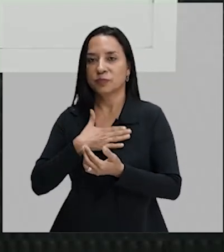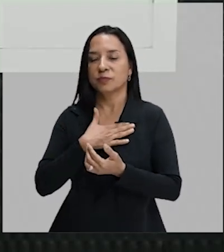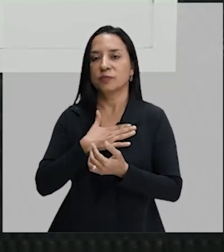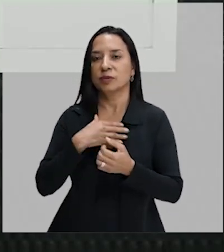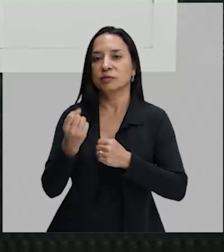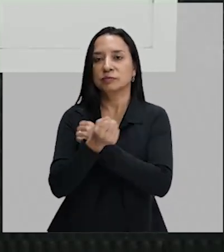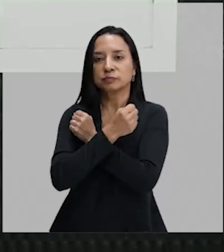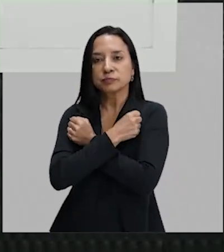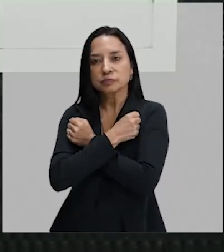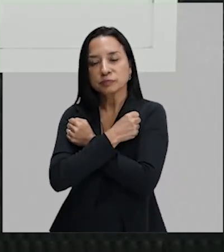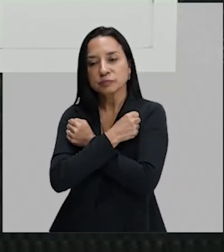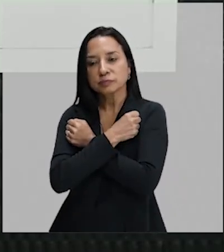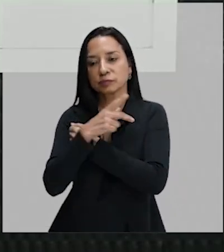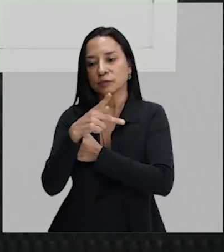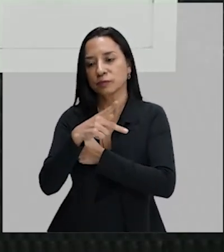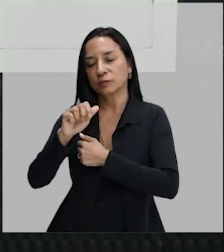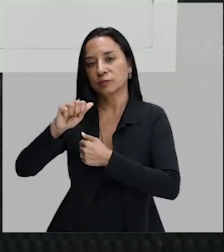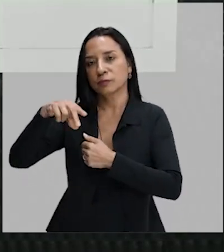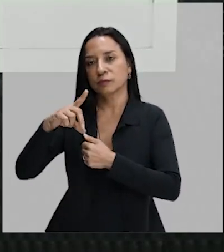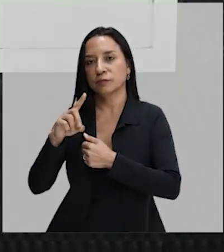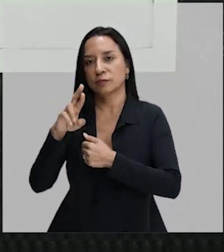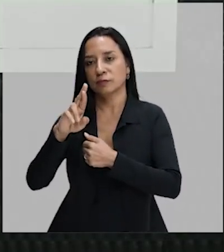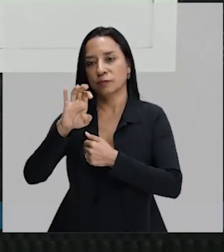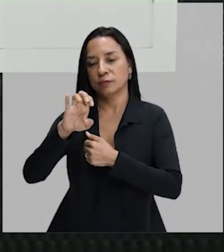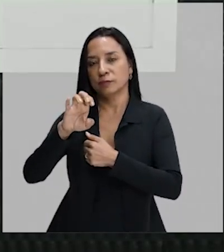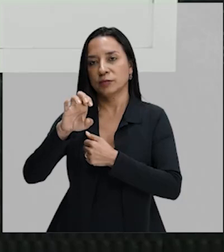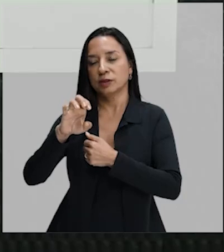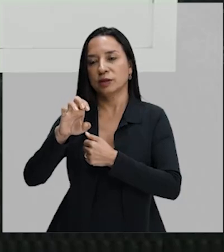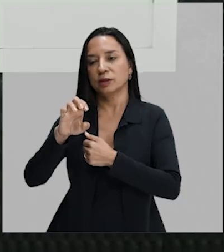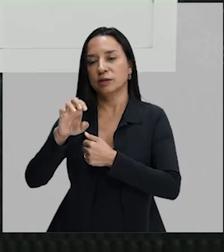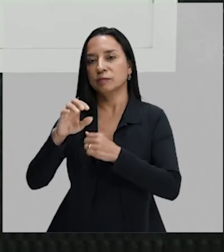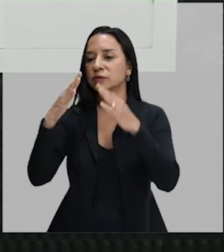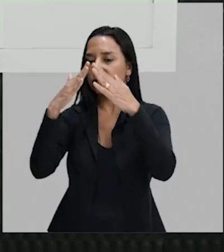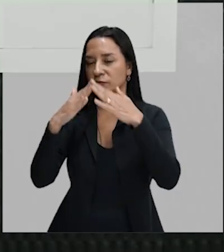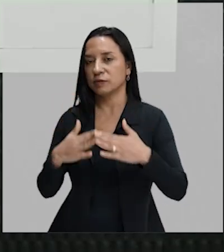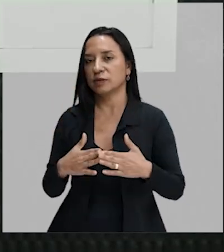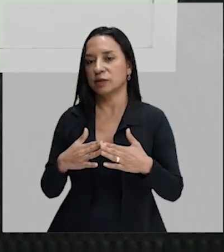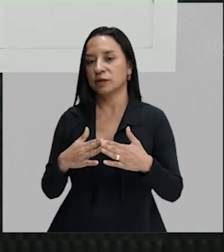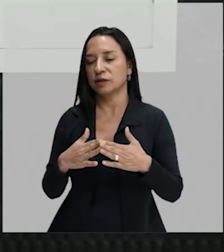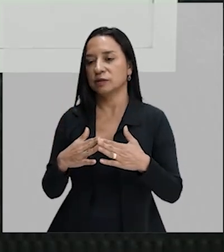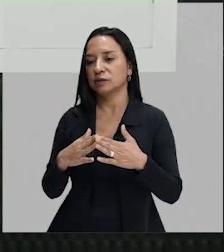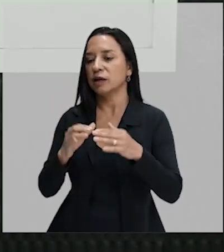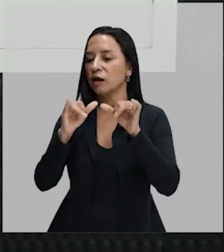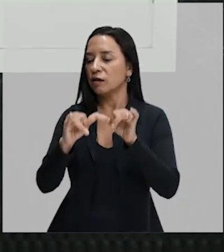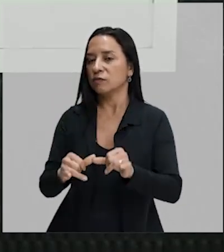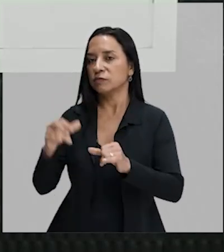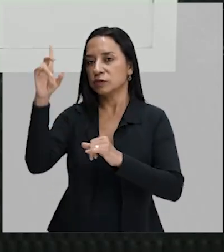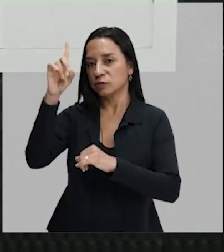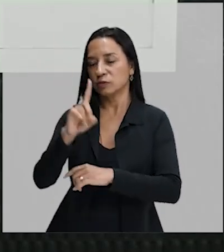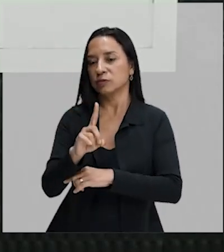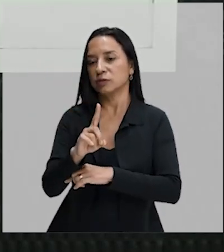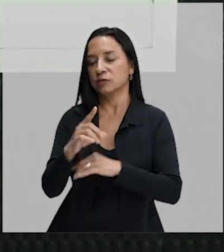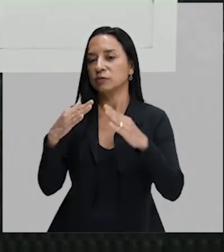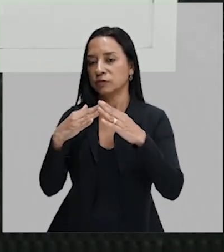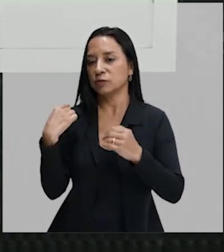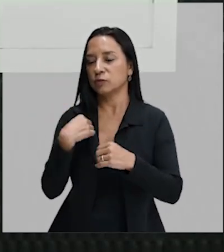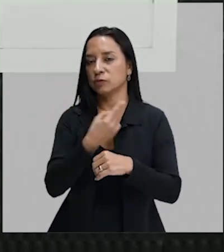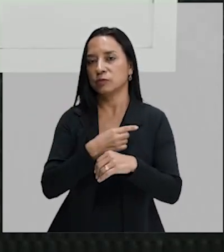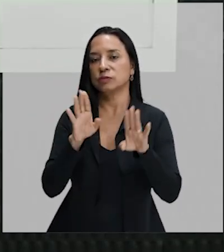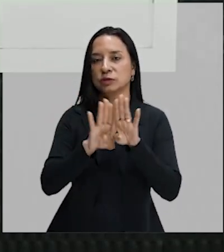abraço, professor André Luiz, deixando com vocês. Fique em casa, fique com Deus, mas fique conosco também, tá?